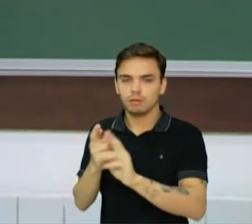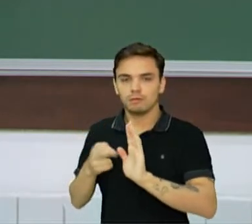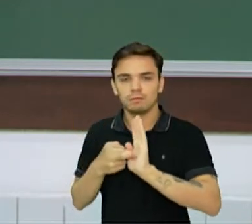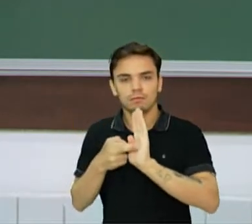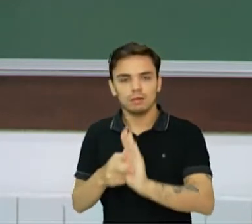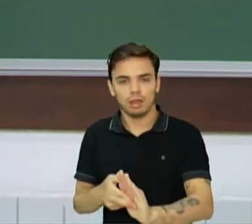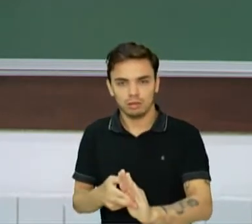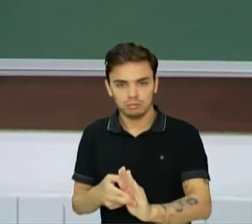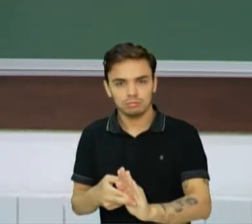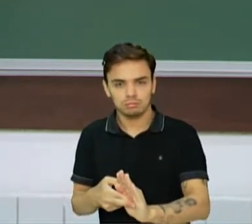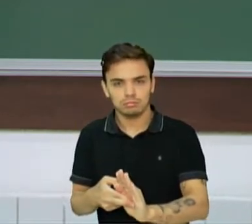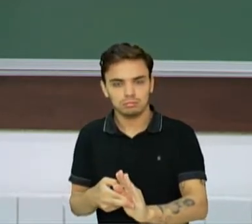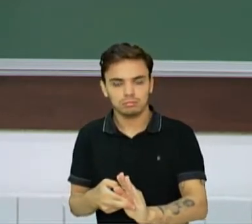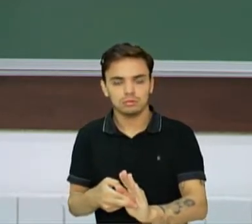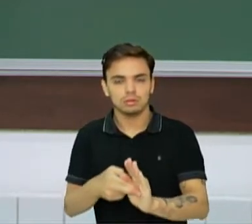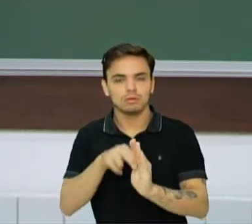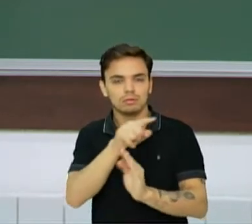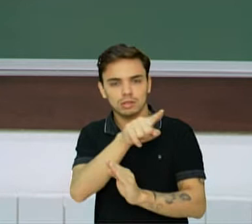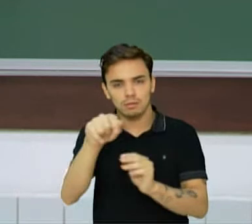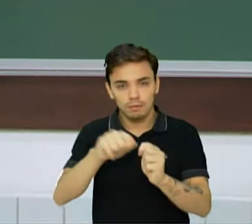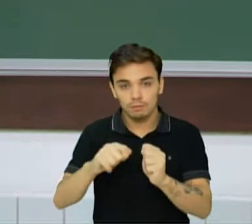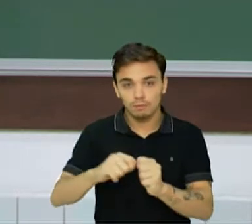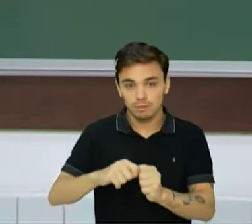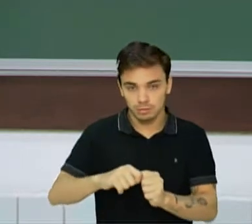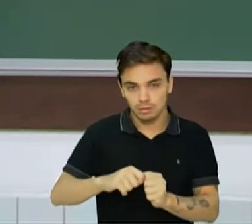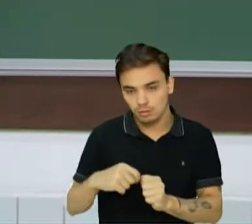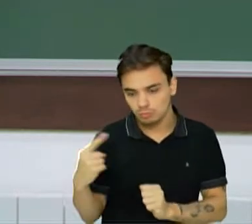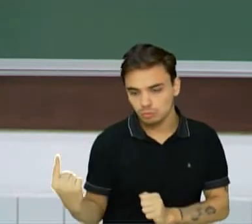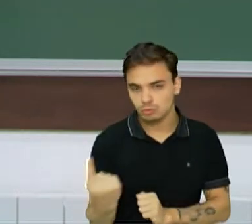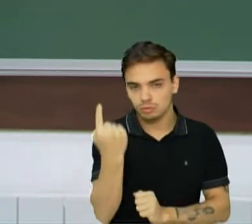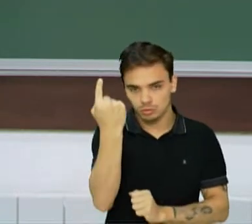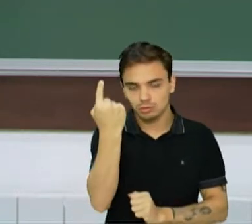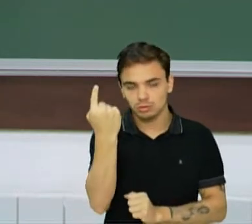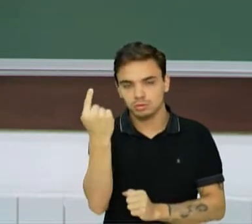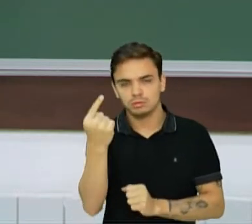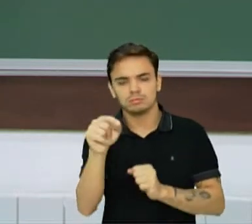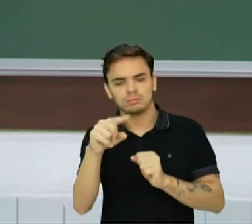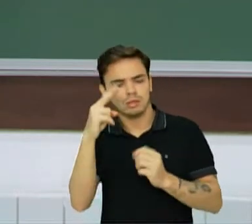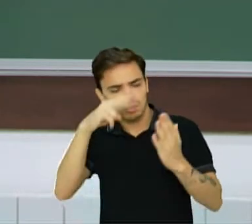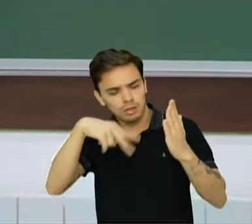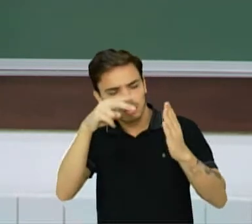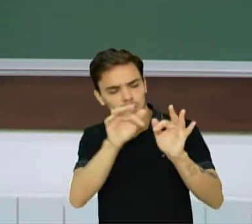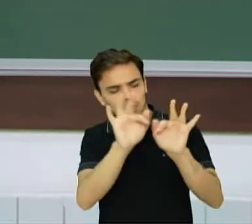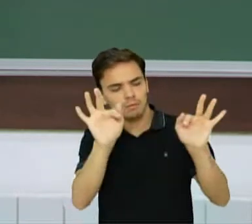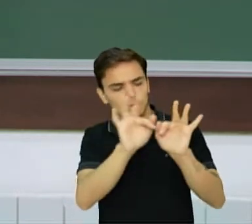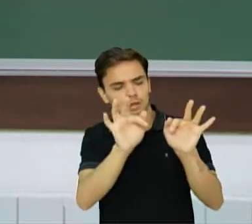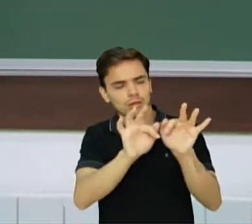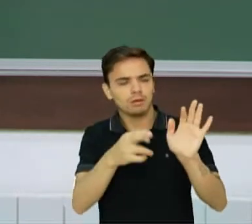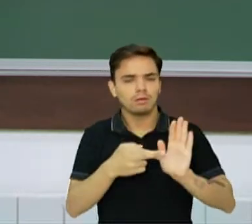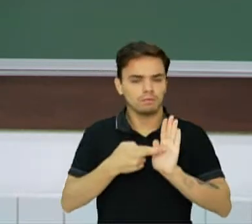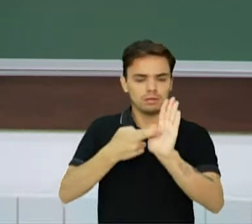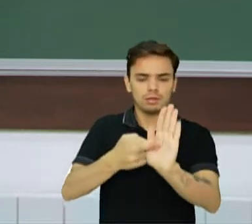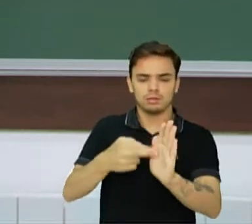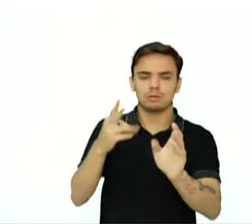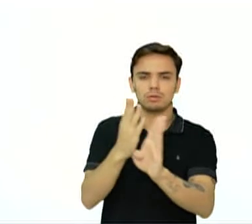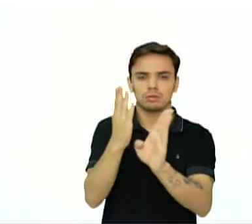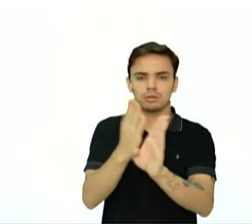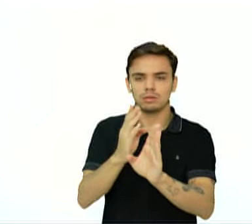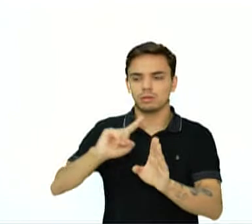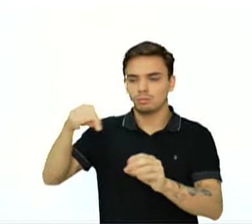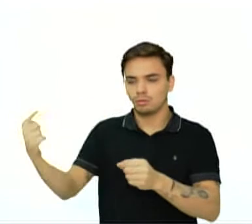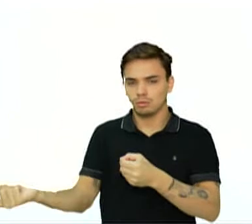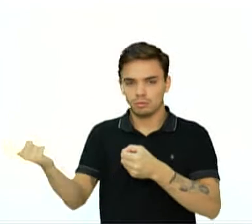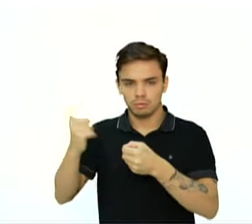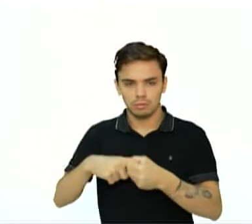referindo. Então, eu vou deixar vocês fazerem isso por conta própria, lendo as frases, buscando a que ele se refere, daí eu volto aqui depois com mais